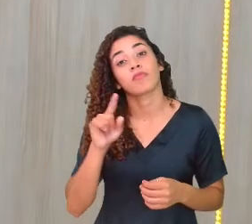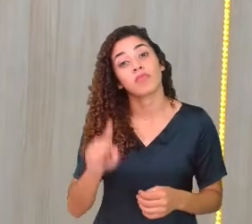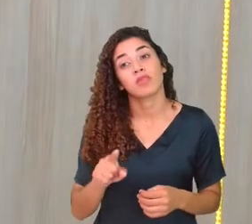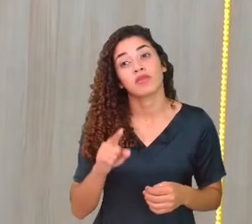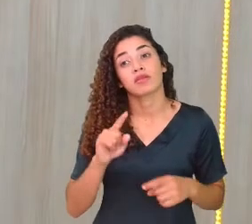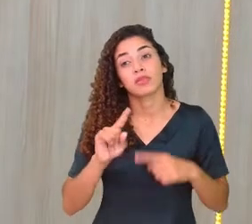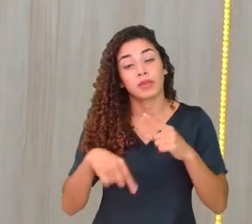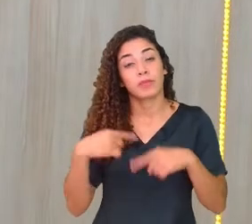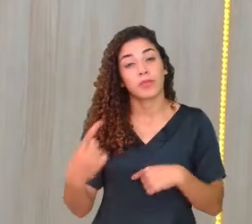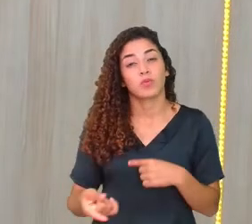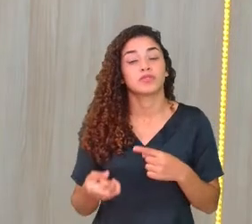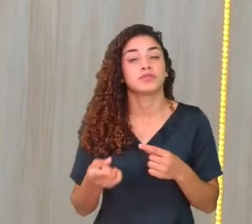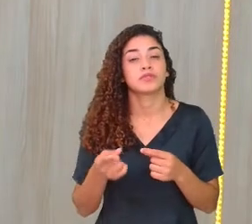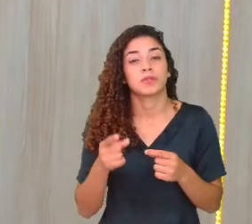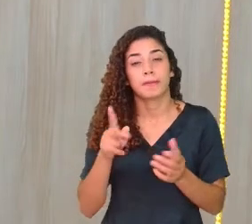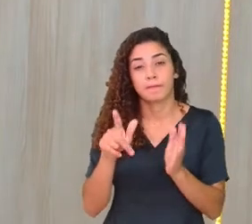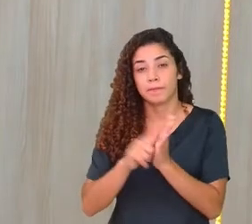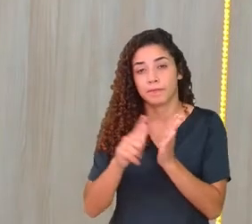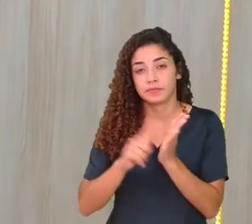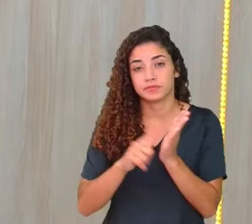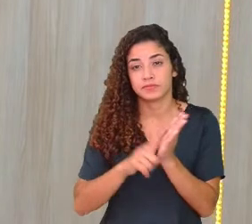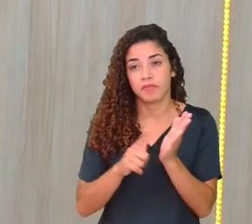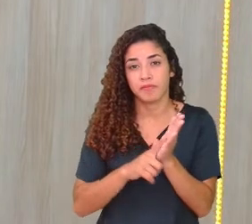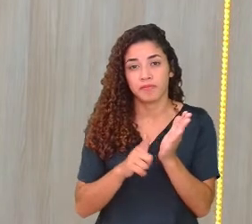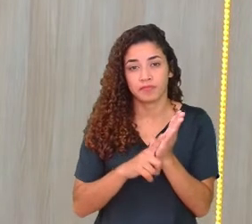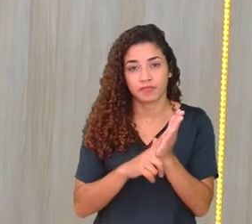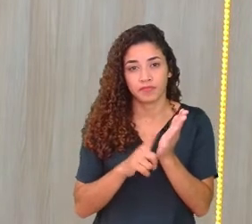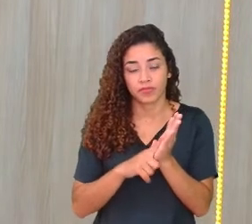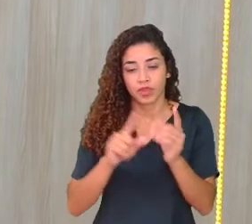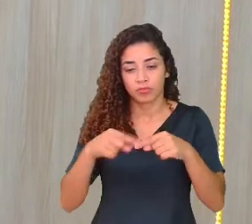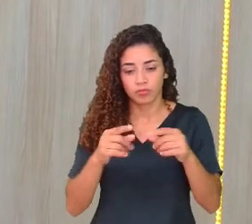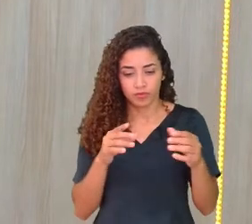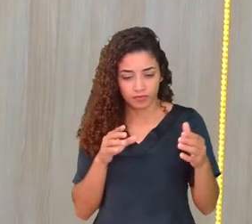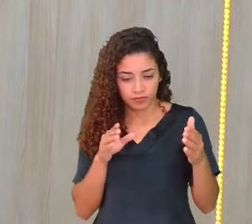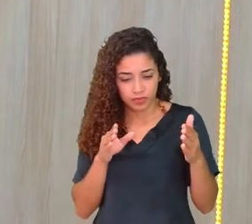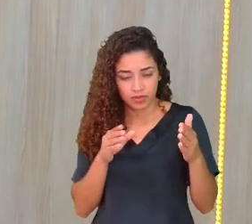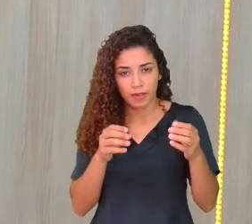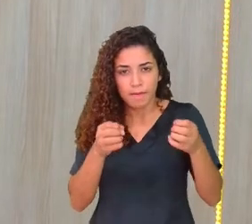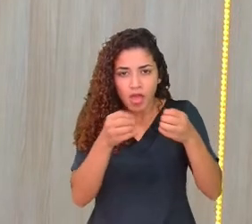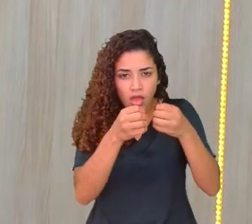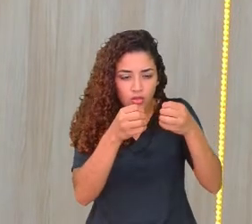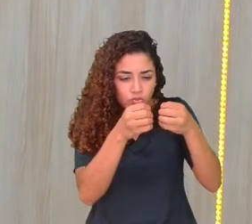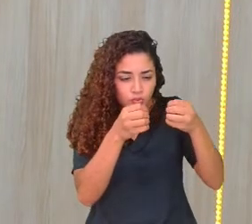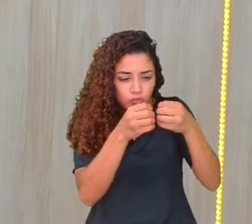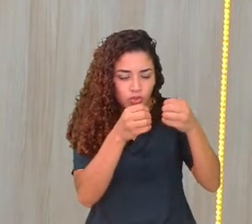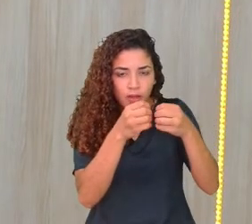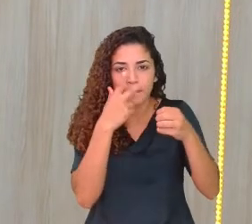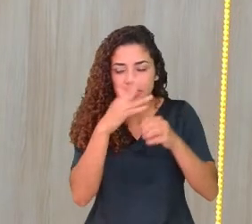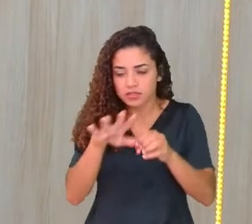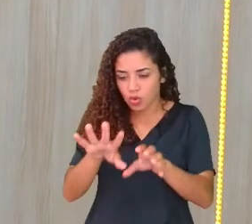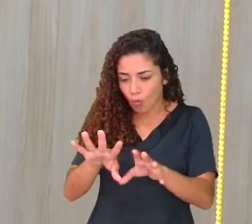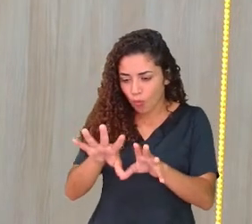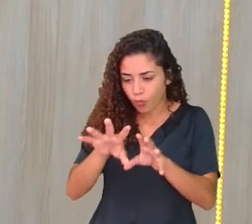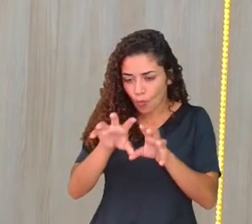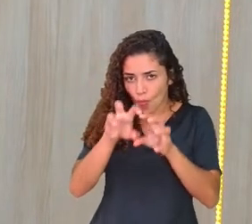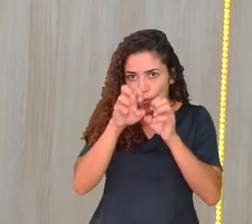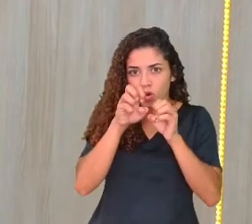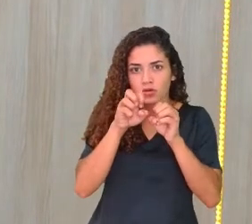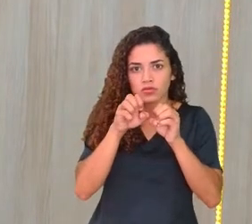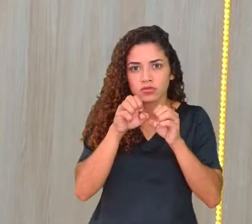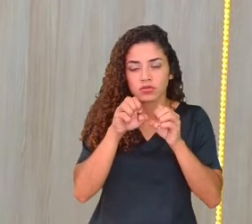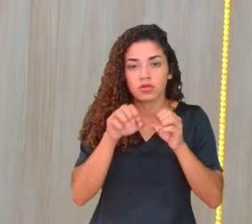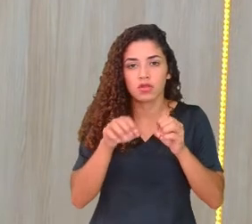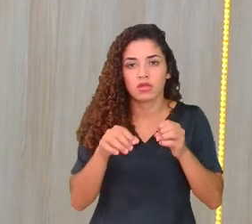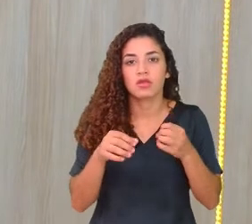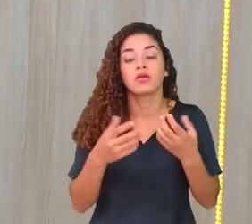picar papelzinho, colocar perto, a bola vai atrair aquele papelzinho picado. Então, é justamente